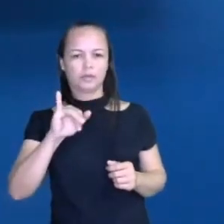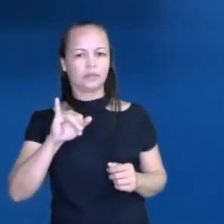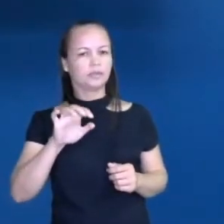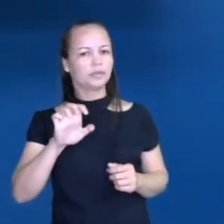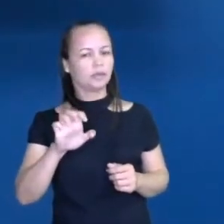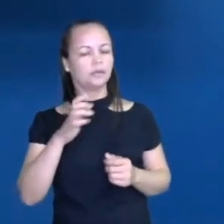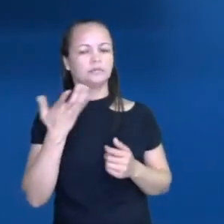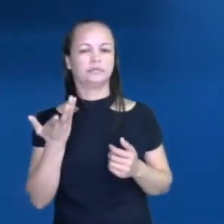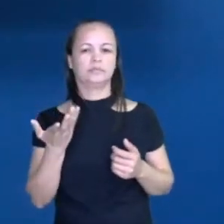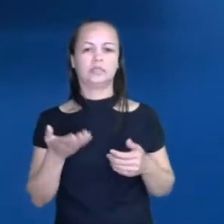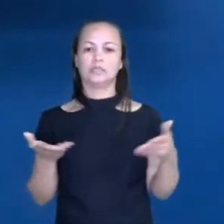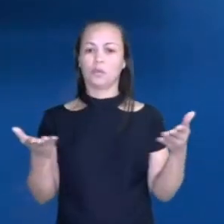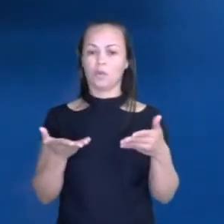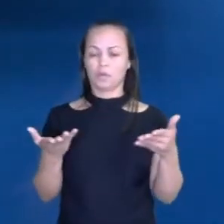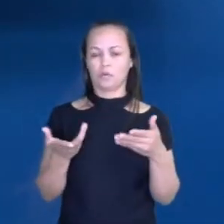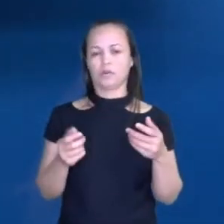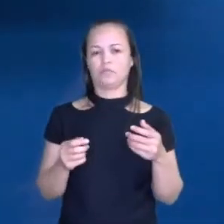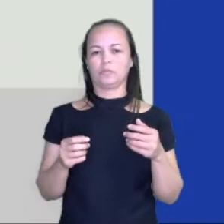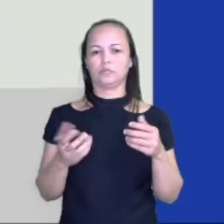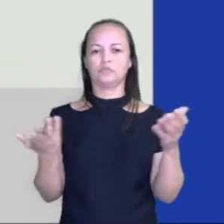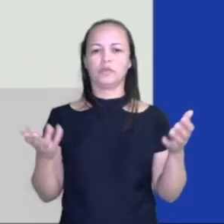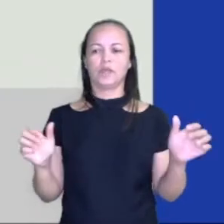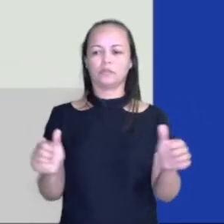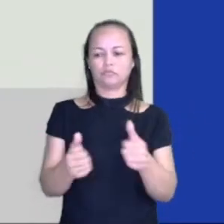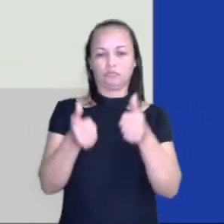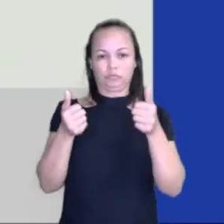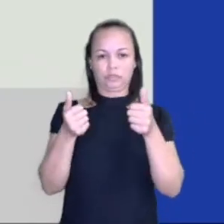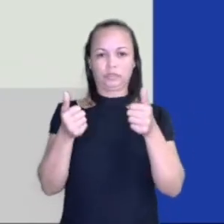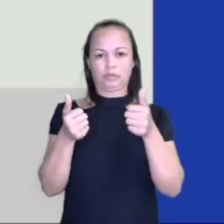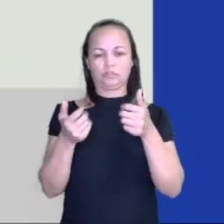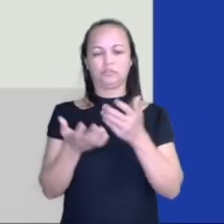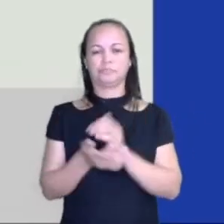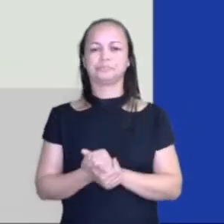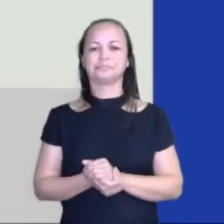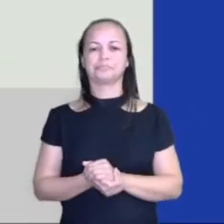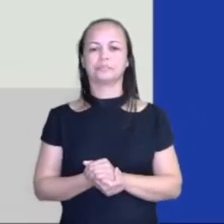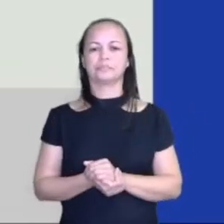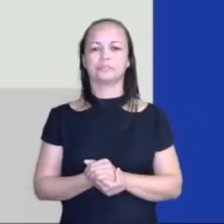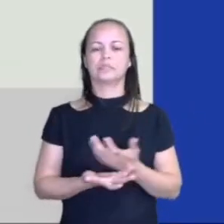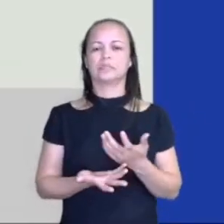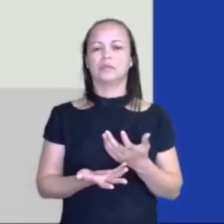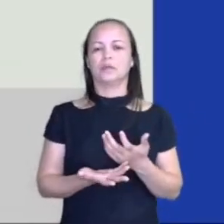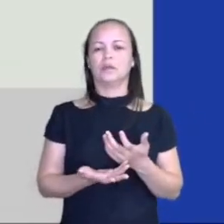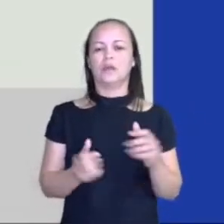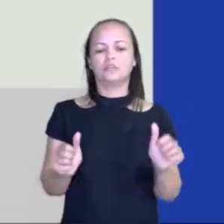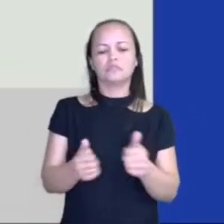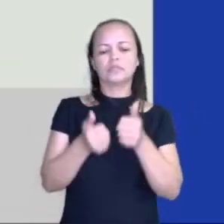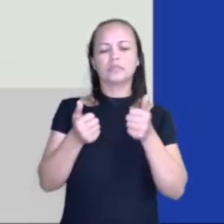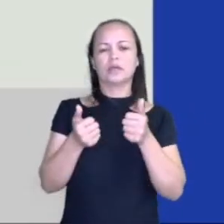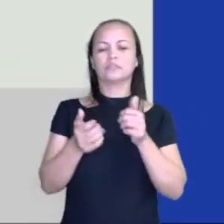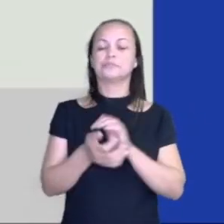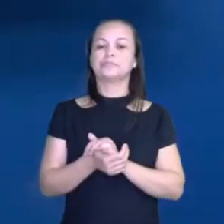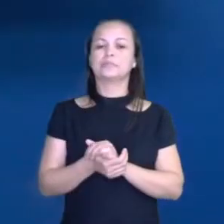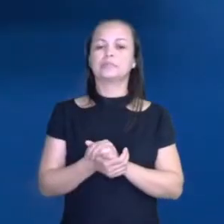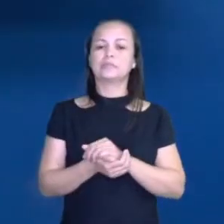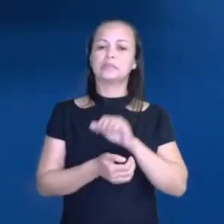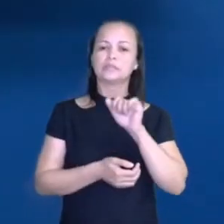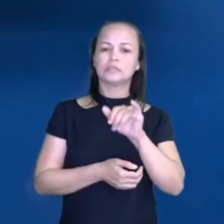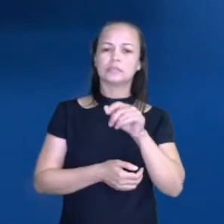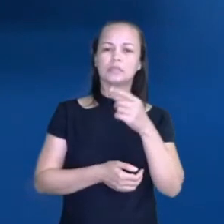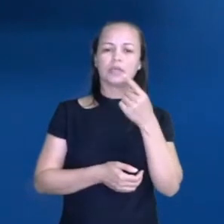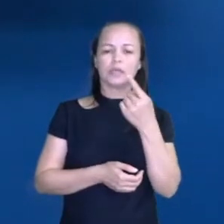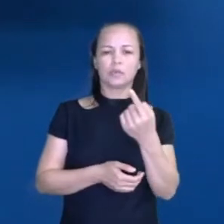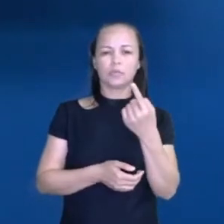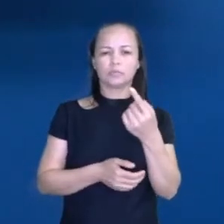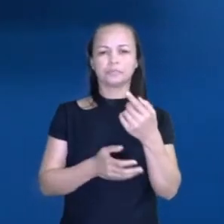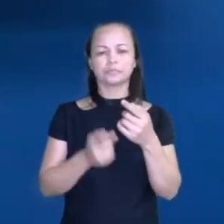Beleza eu vou ver aqui as vantagens e quais são as vantagens filme tem uma lâmpada por aqui não lembro que